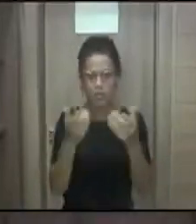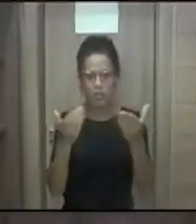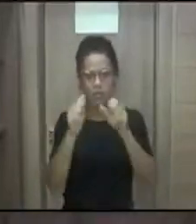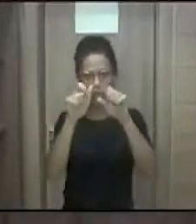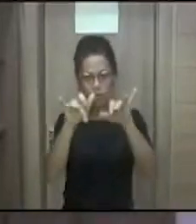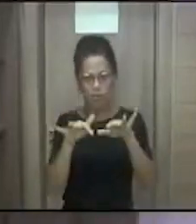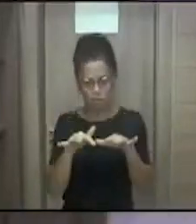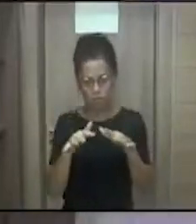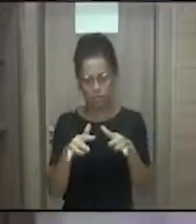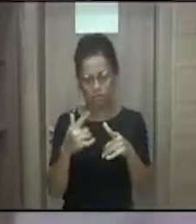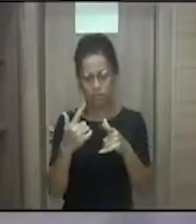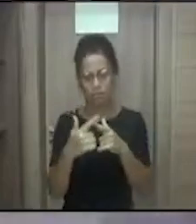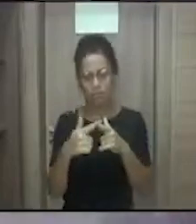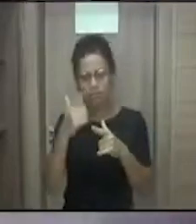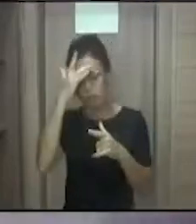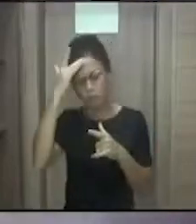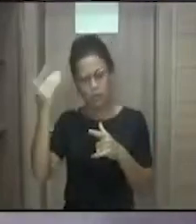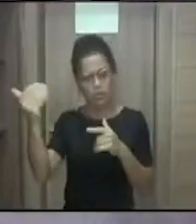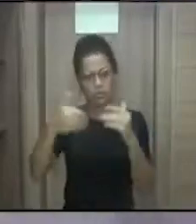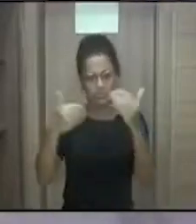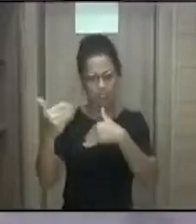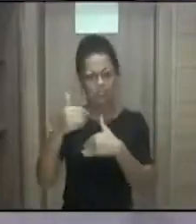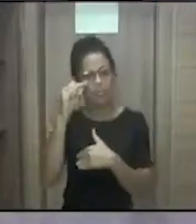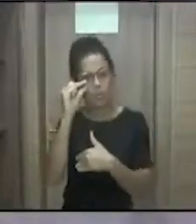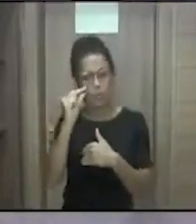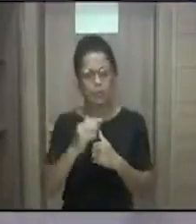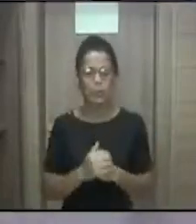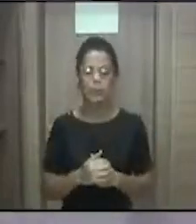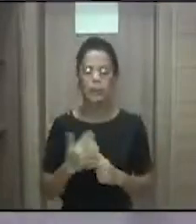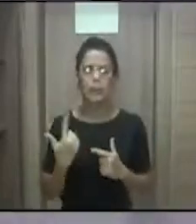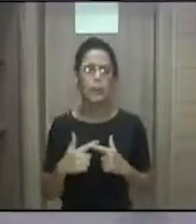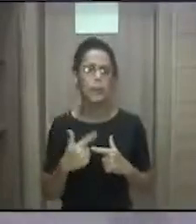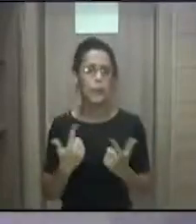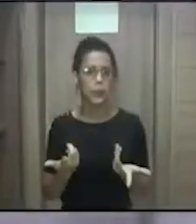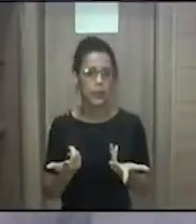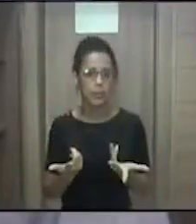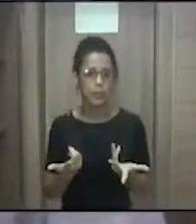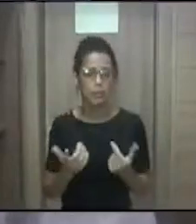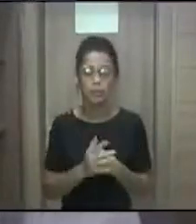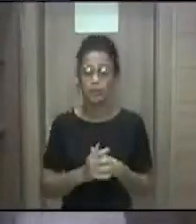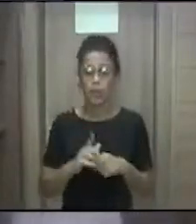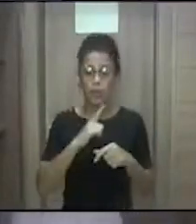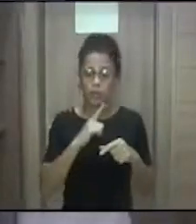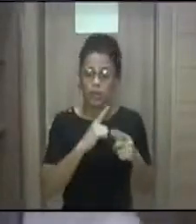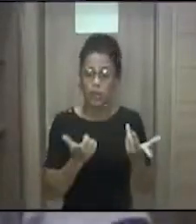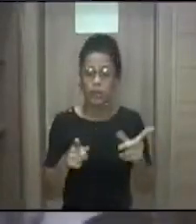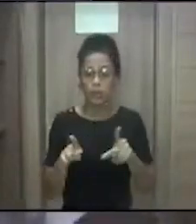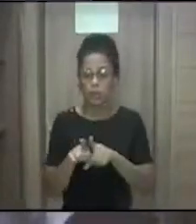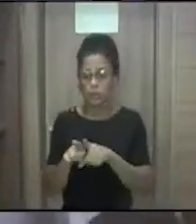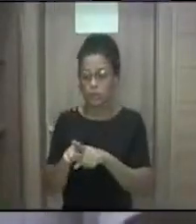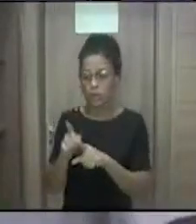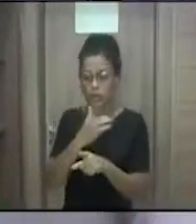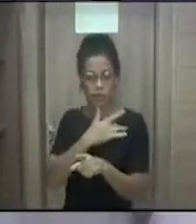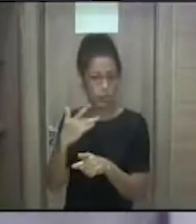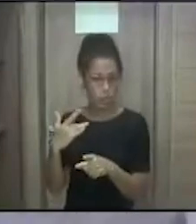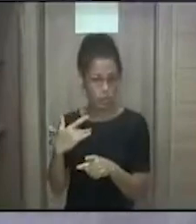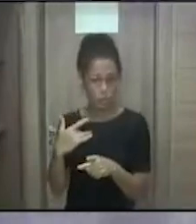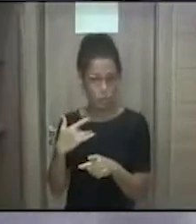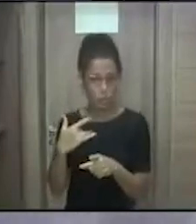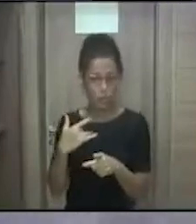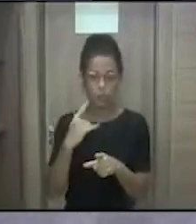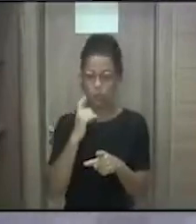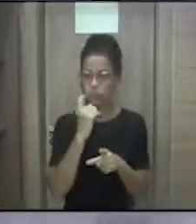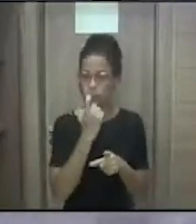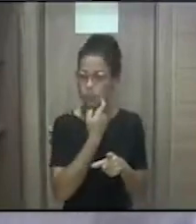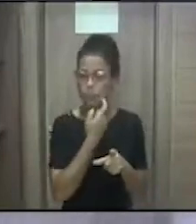auditório. Por que isso? Porque, independente da aproximação com o objeto da saúde bucal,